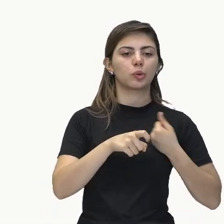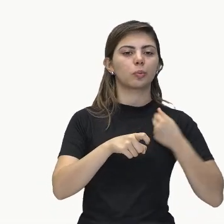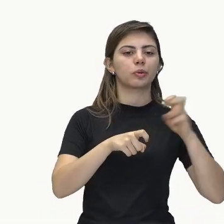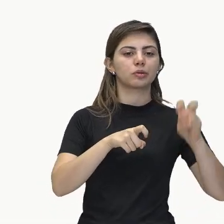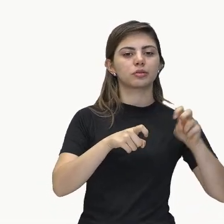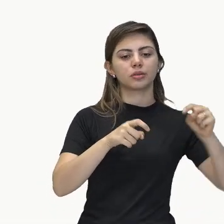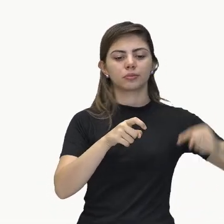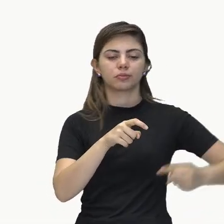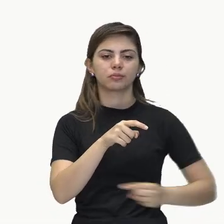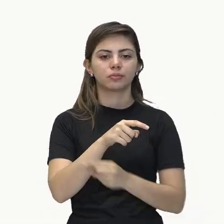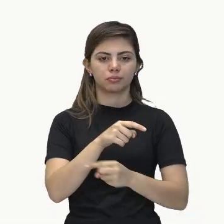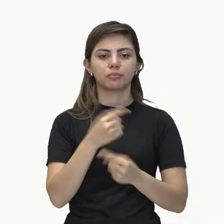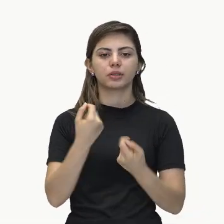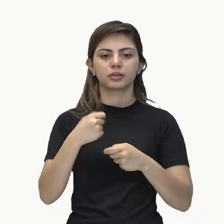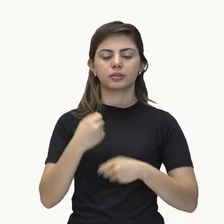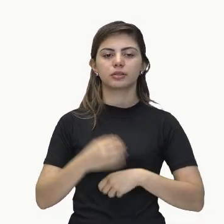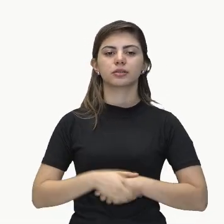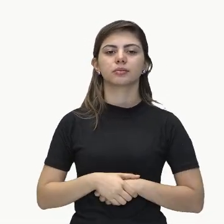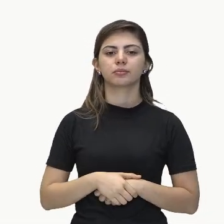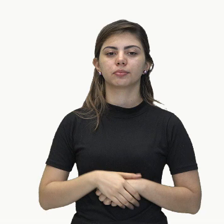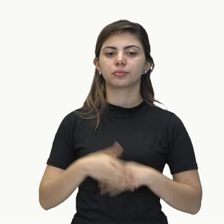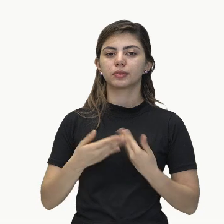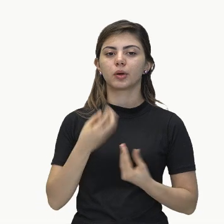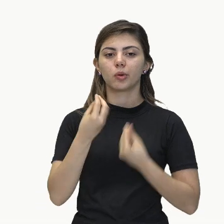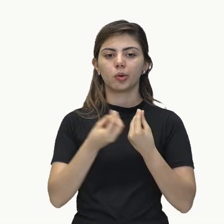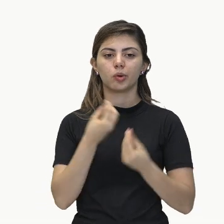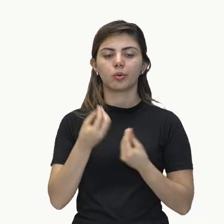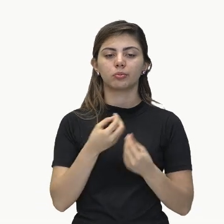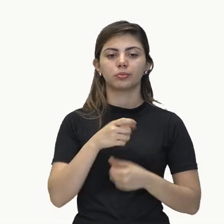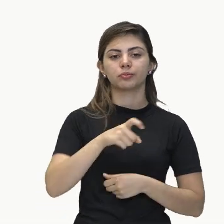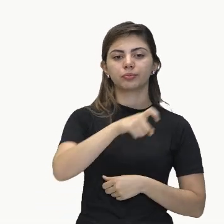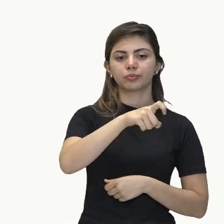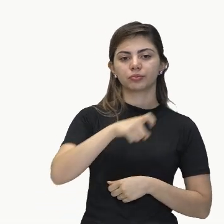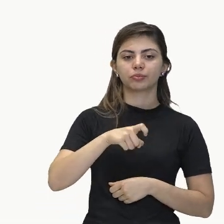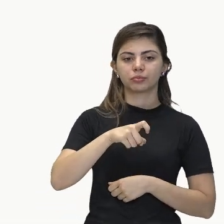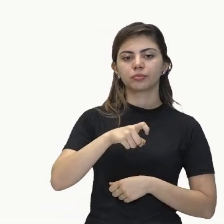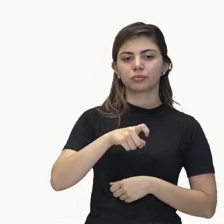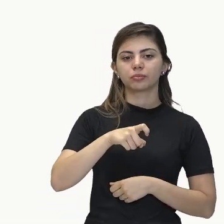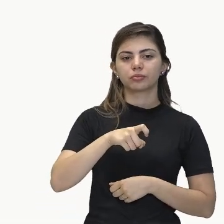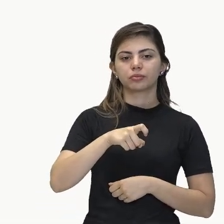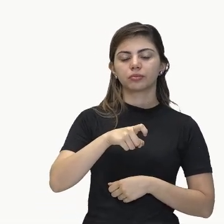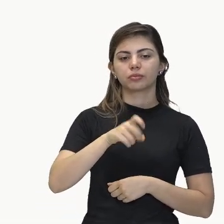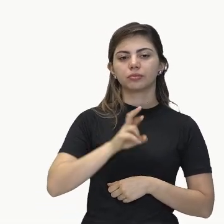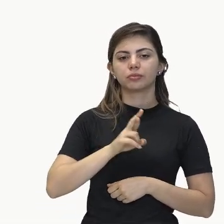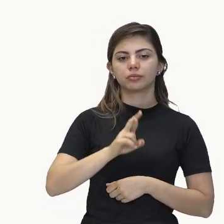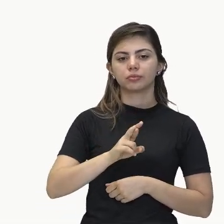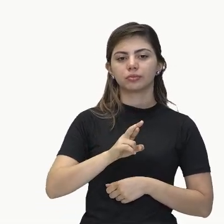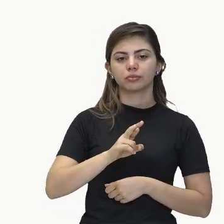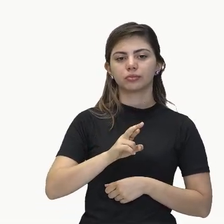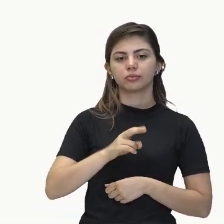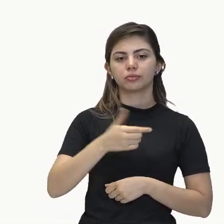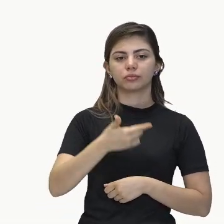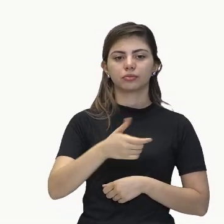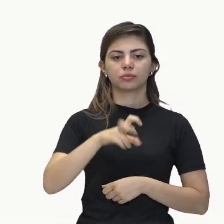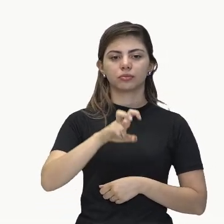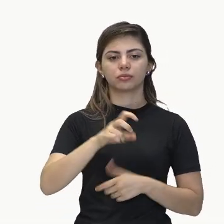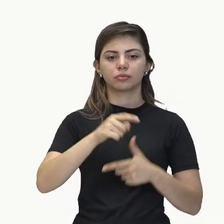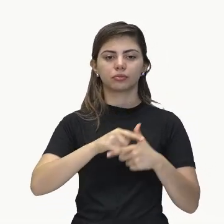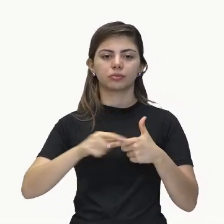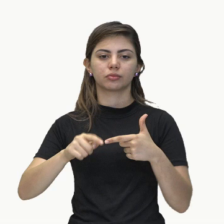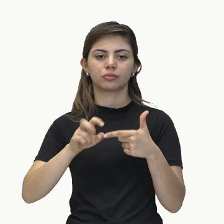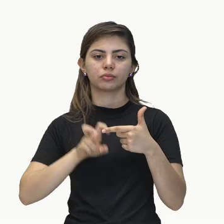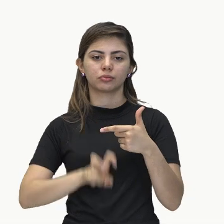que estava multiplicando, né, efetuando uma multiplicação, ele vai passar agora com a operação inversa, que é